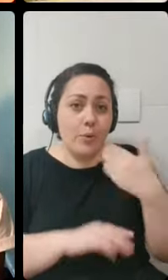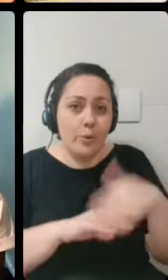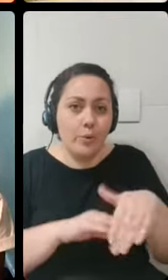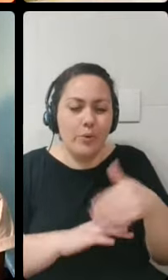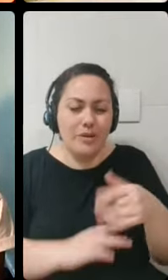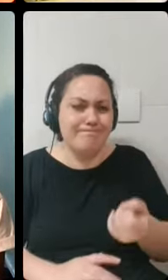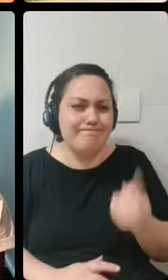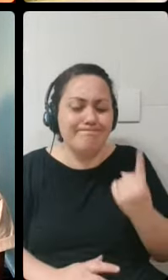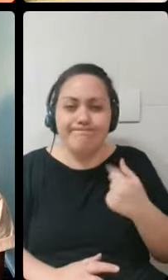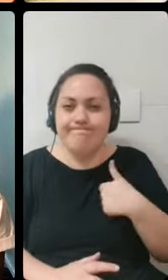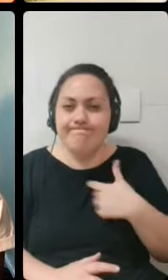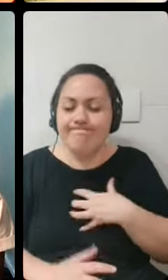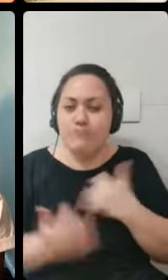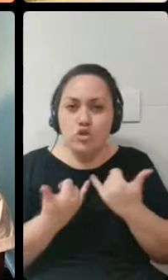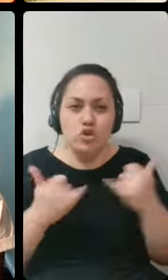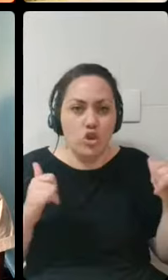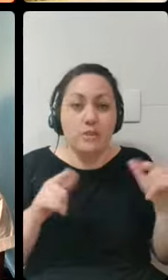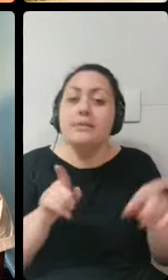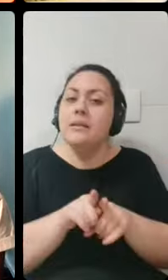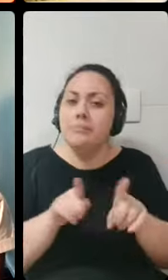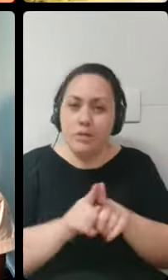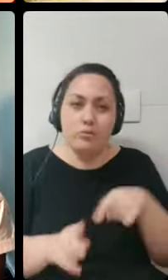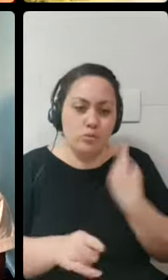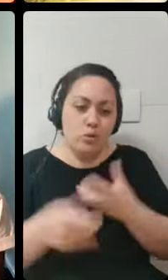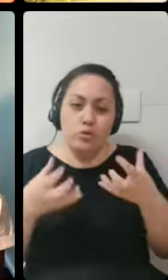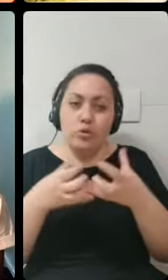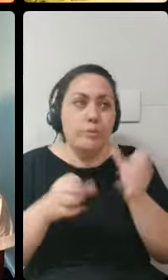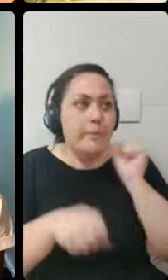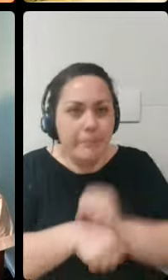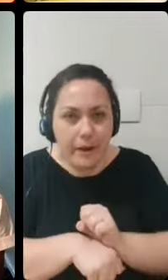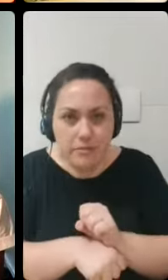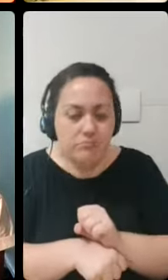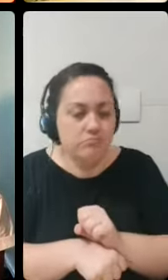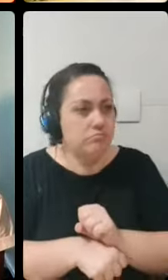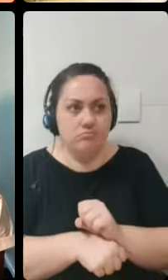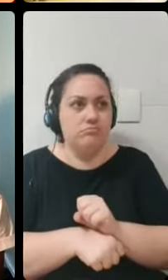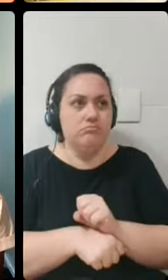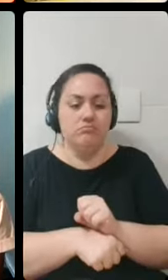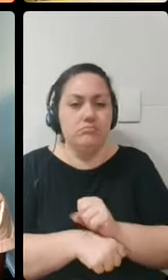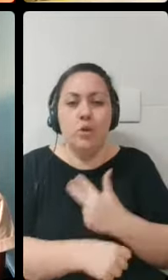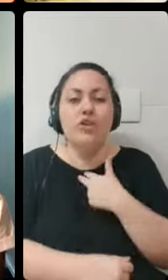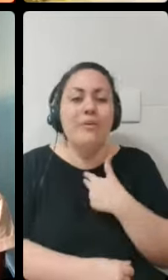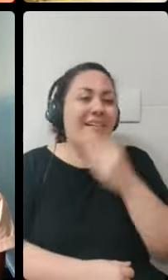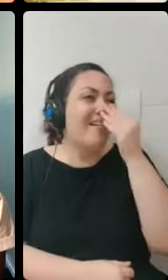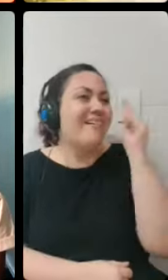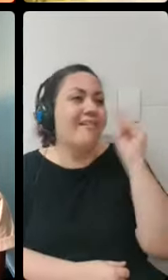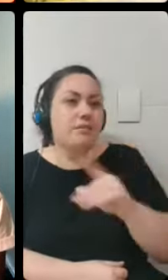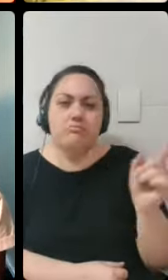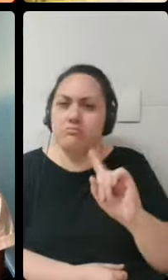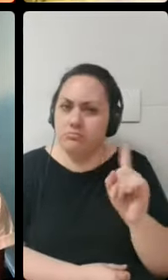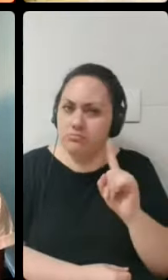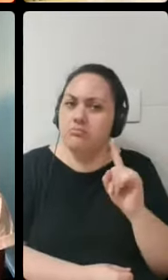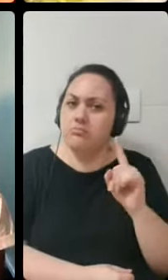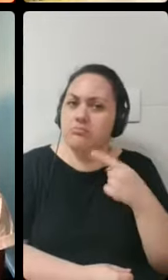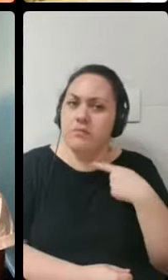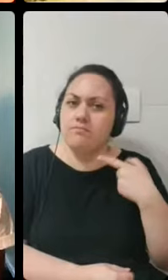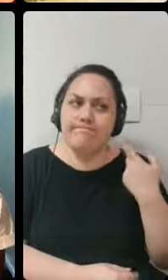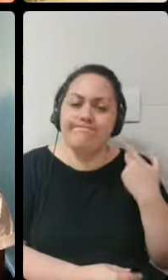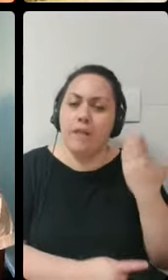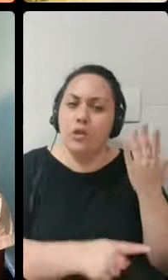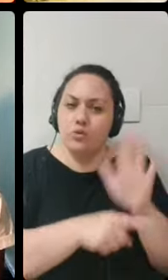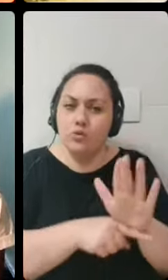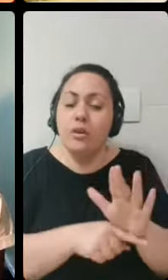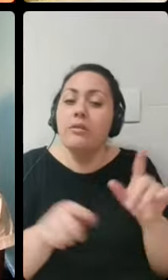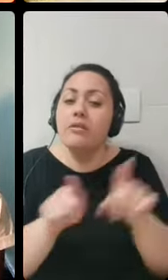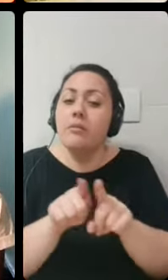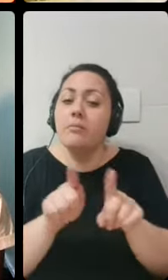tipo, parou para intervir, porque a gente, tipo, não vamos não fazer nada, né? E aí depois também a gente parou para pensar, imagina o tanto de